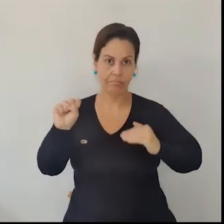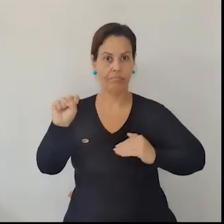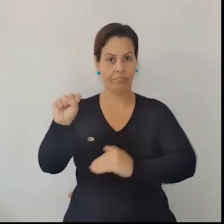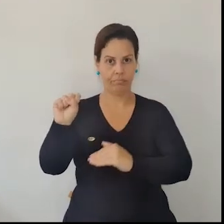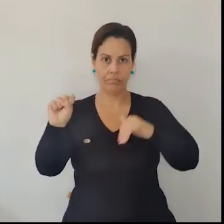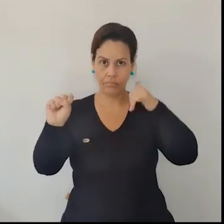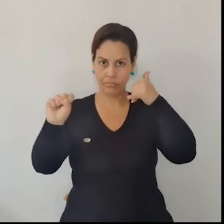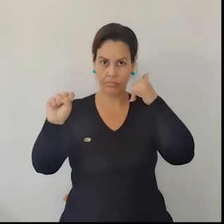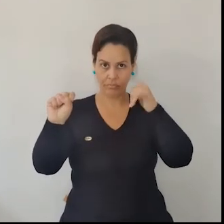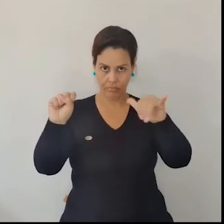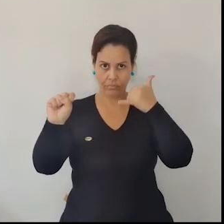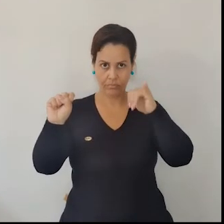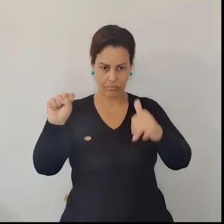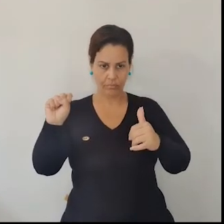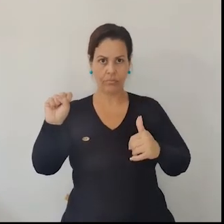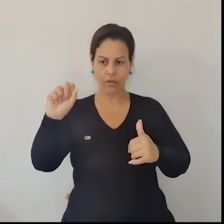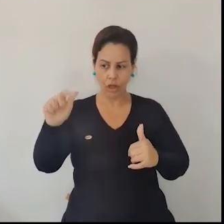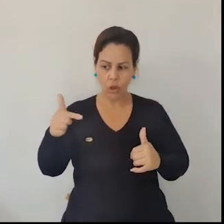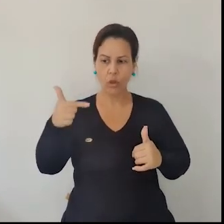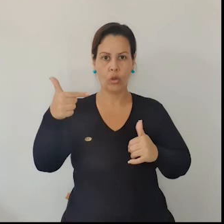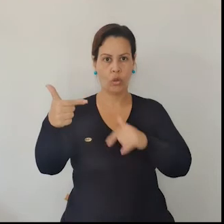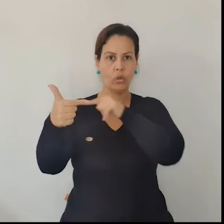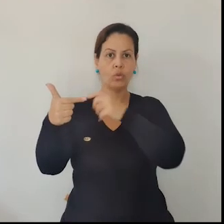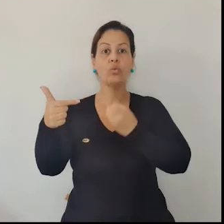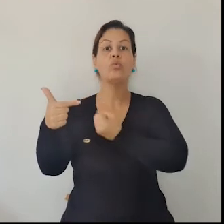o número de elétrons da camada.